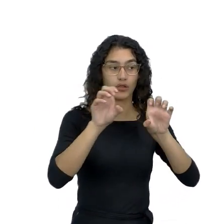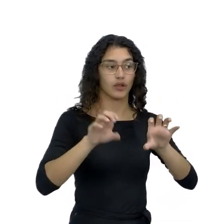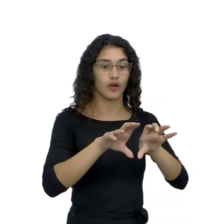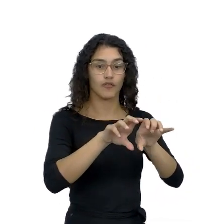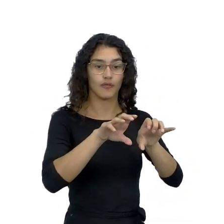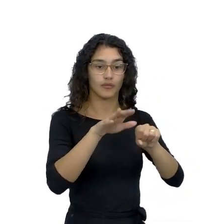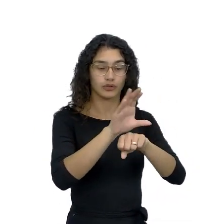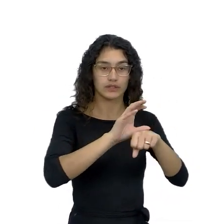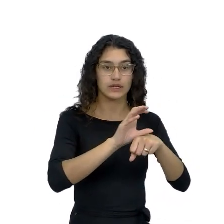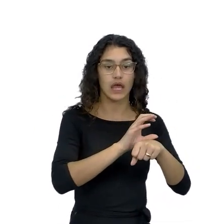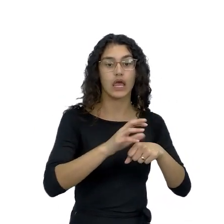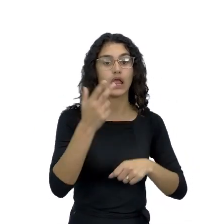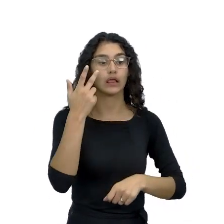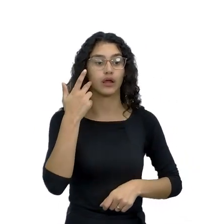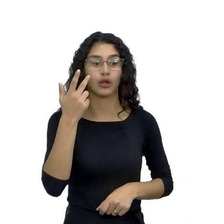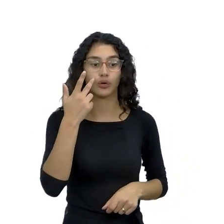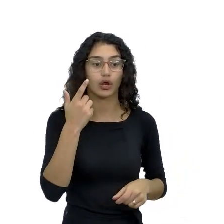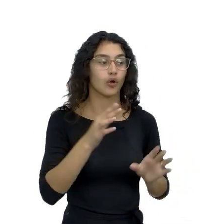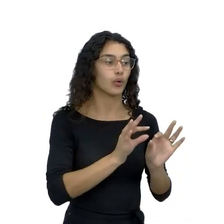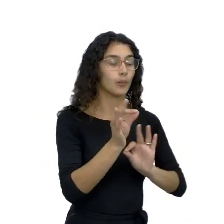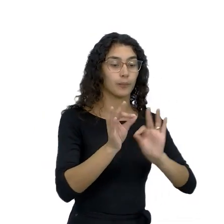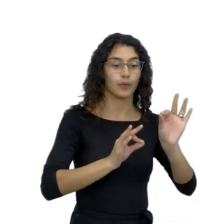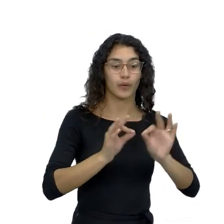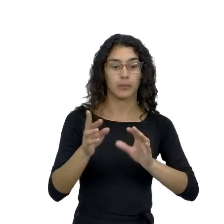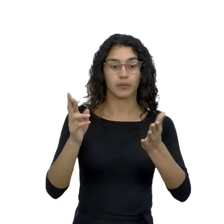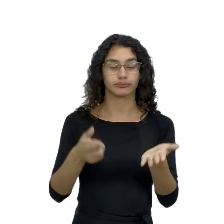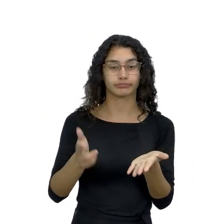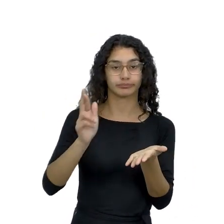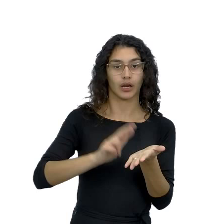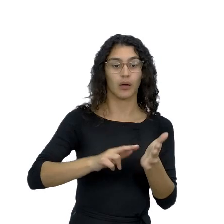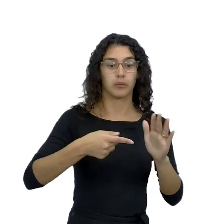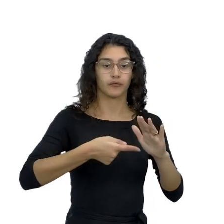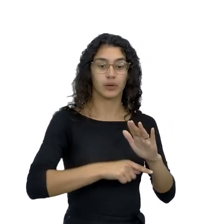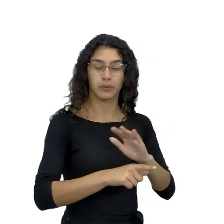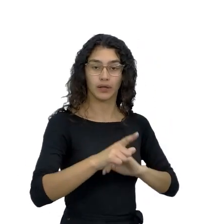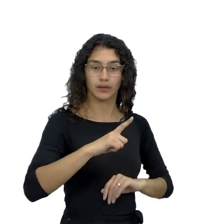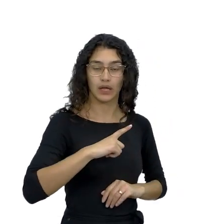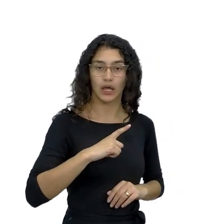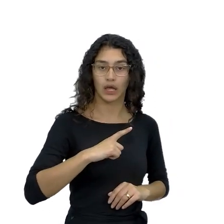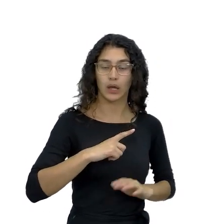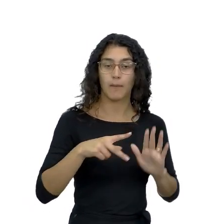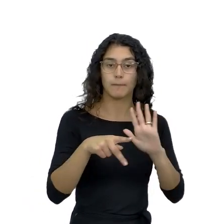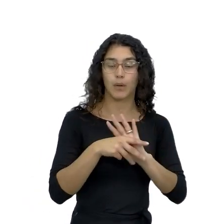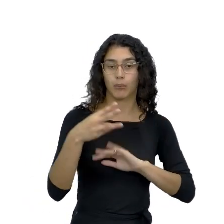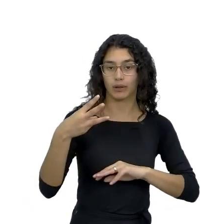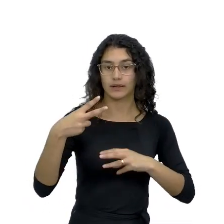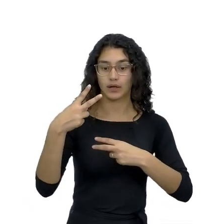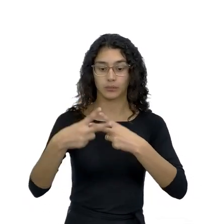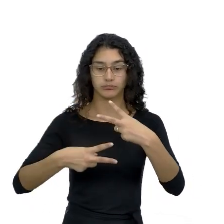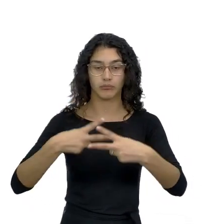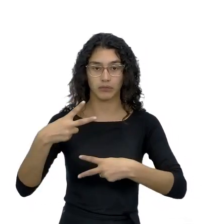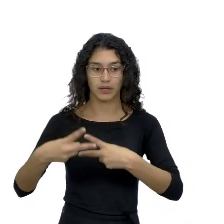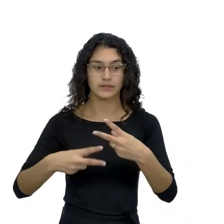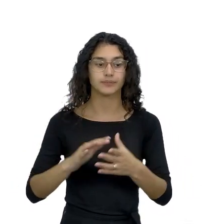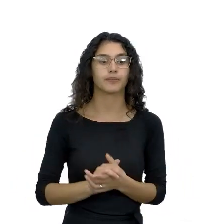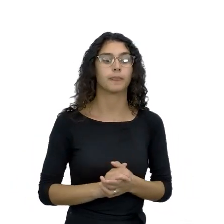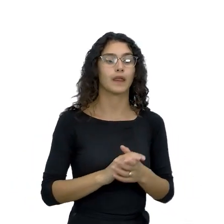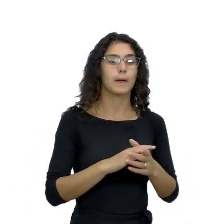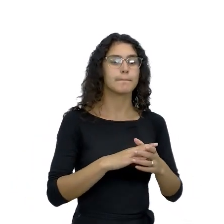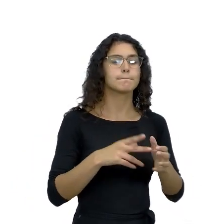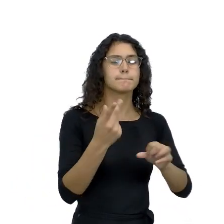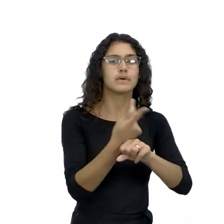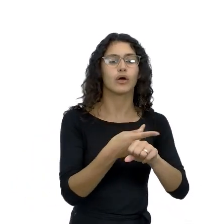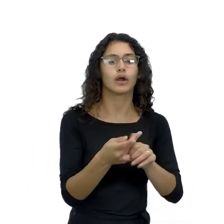das formações de ciências da natureza, do programa de recuperação e aprofundamento para esse terceiro bimestre. Exploramos